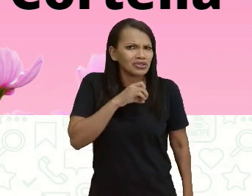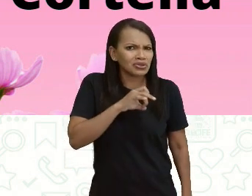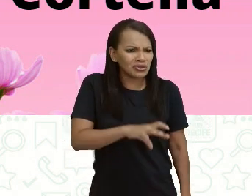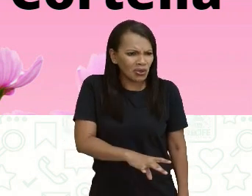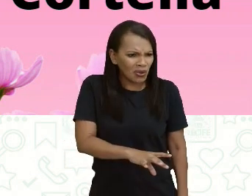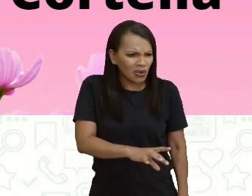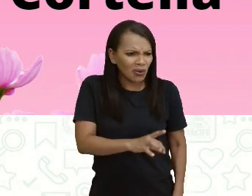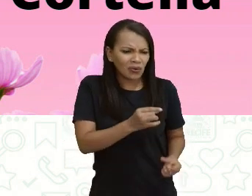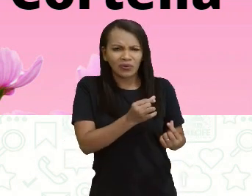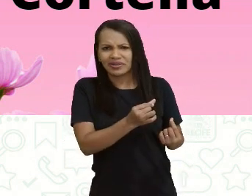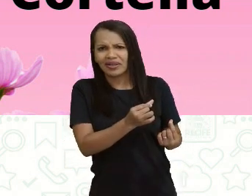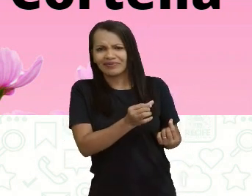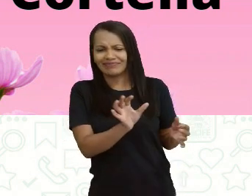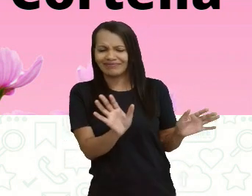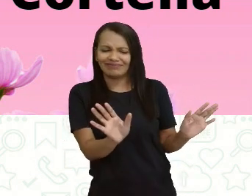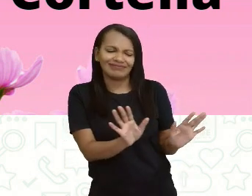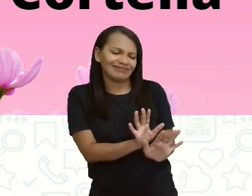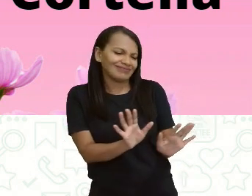atenção.